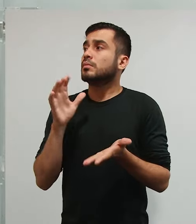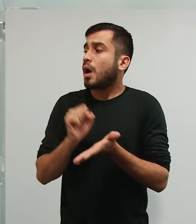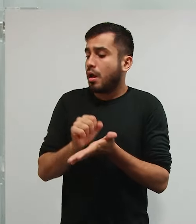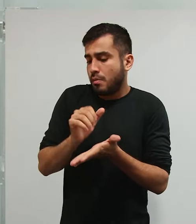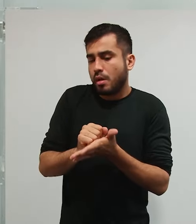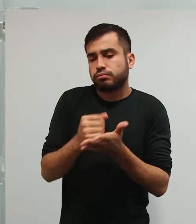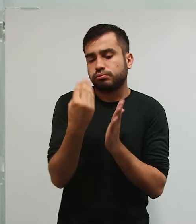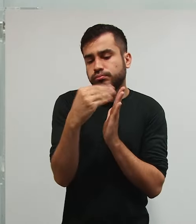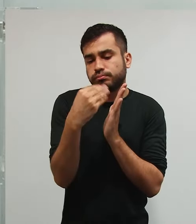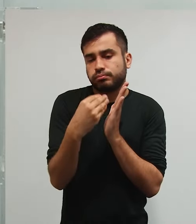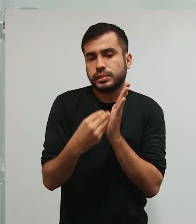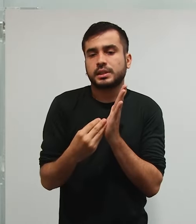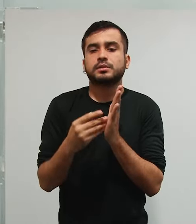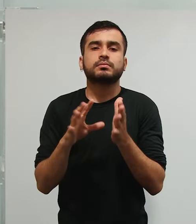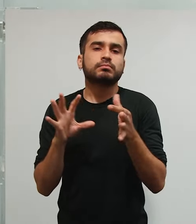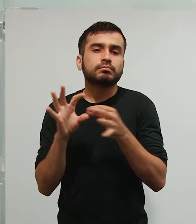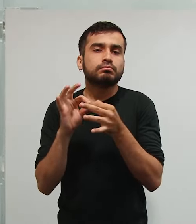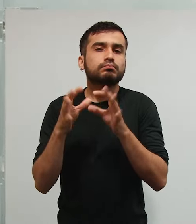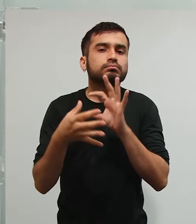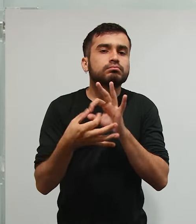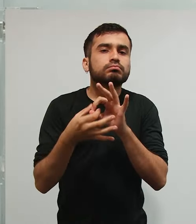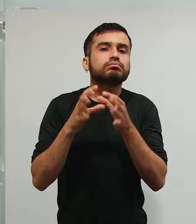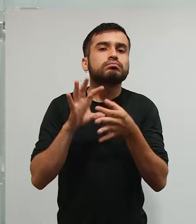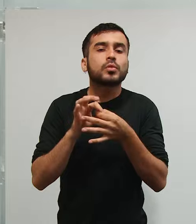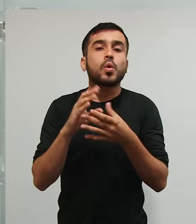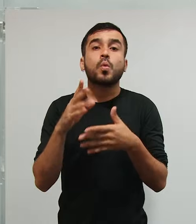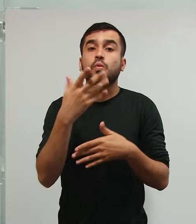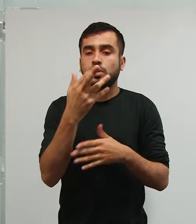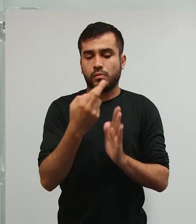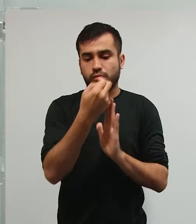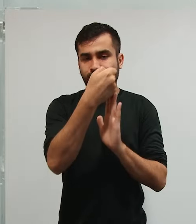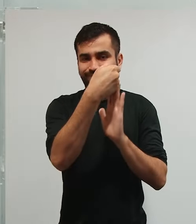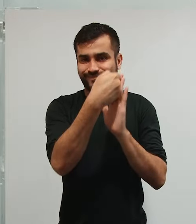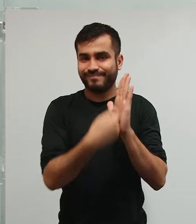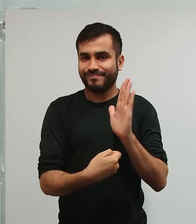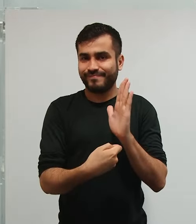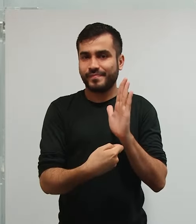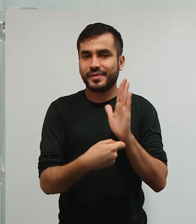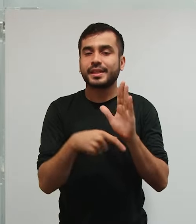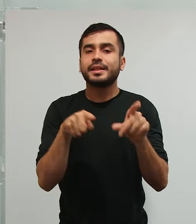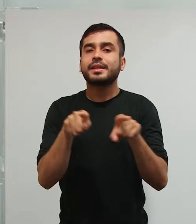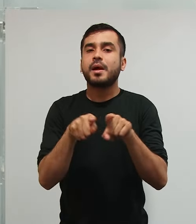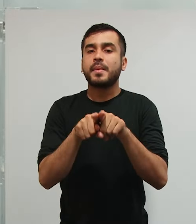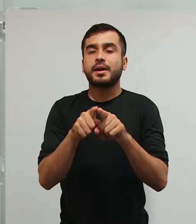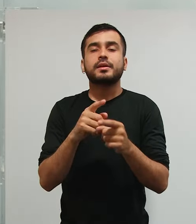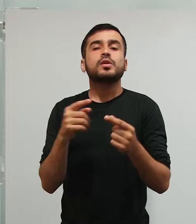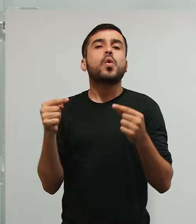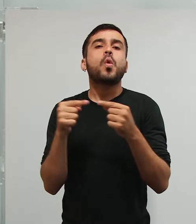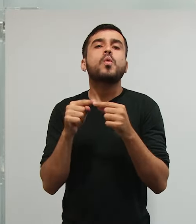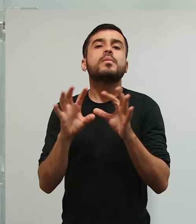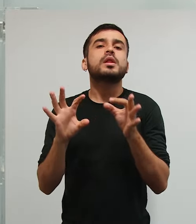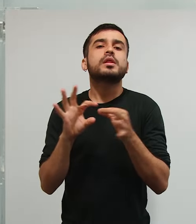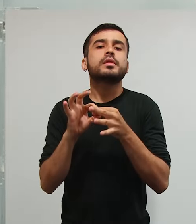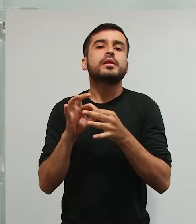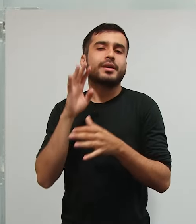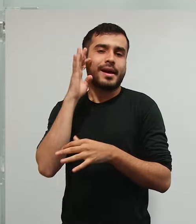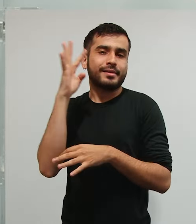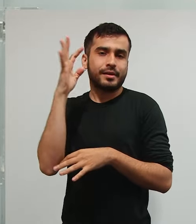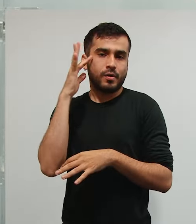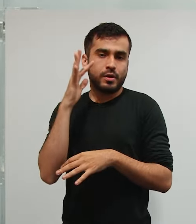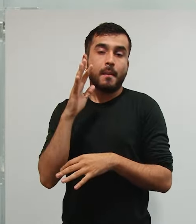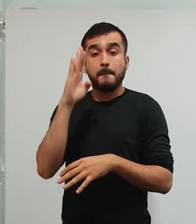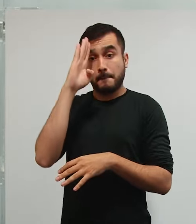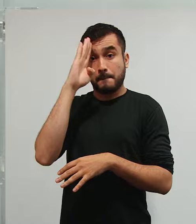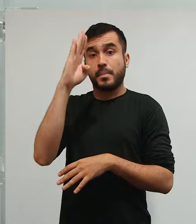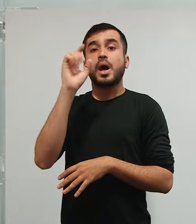professor esteve disponível a conversar conosco, e aí você vai fazendo esse casamento entre a sua redação